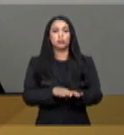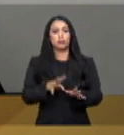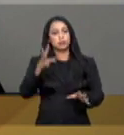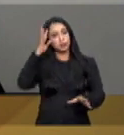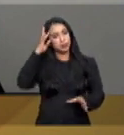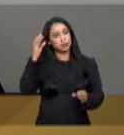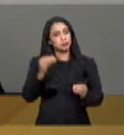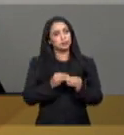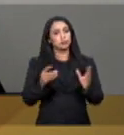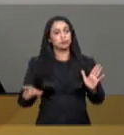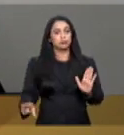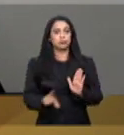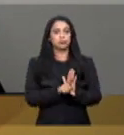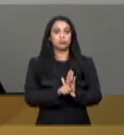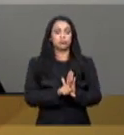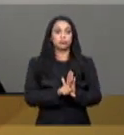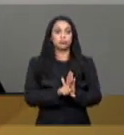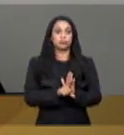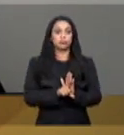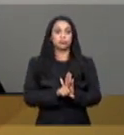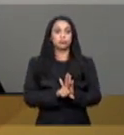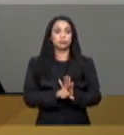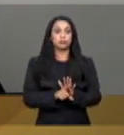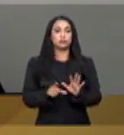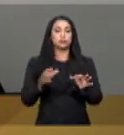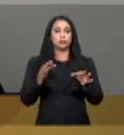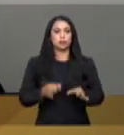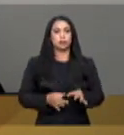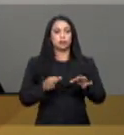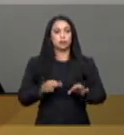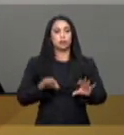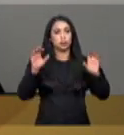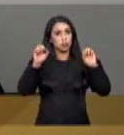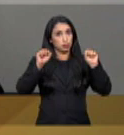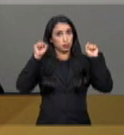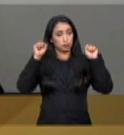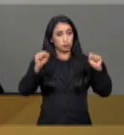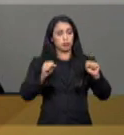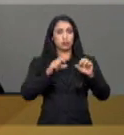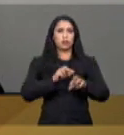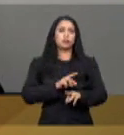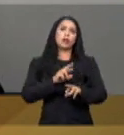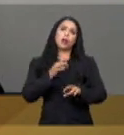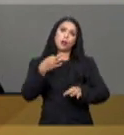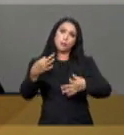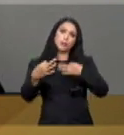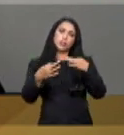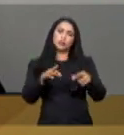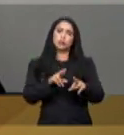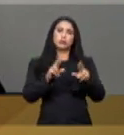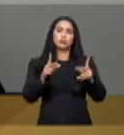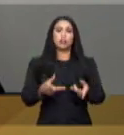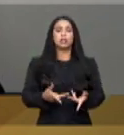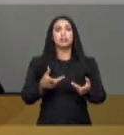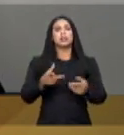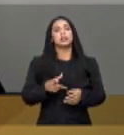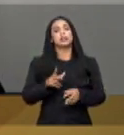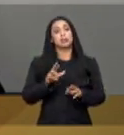legislação federal, aquele digno tribunal adotou posicionamento diverso do que prevaleceu nesse Supremo